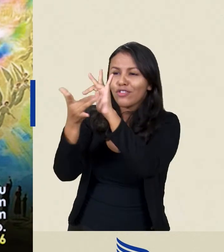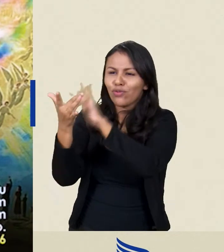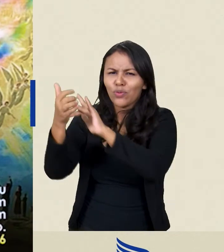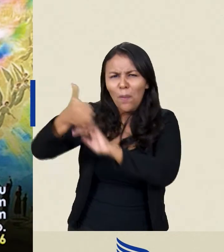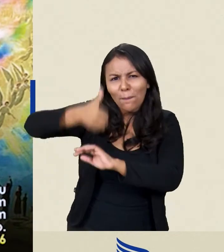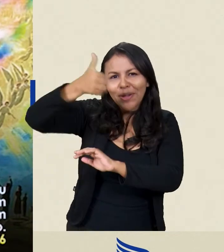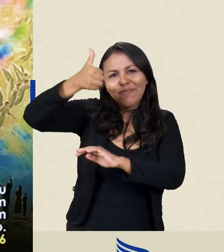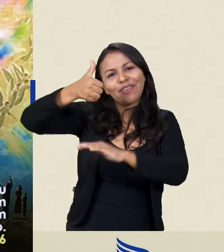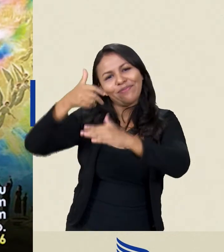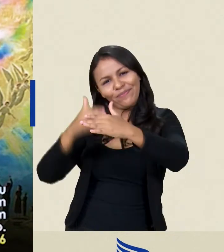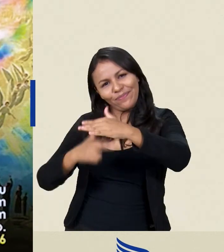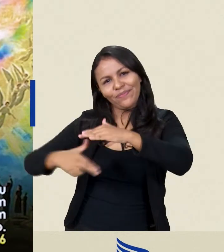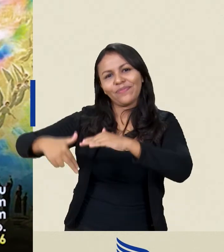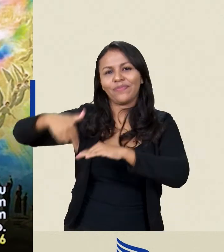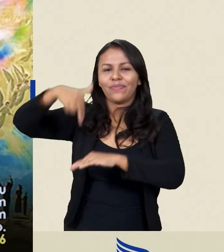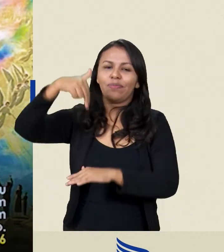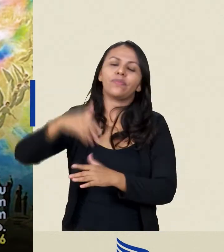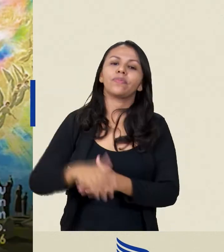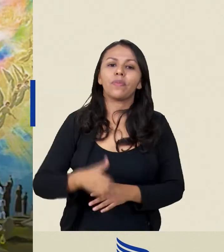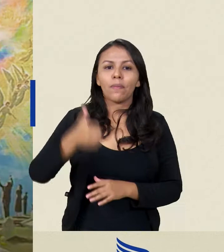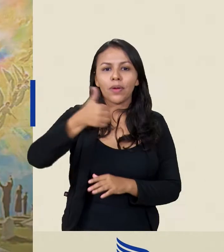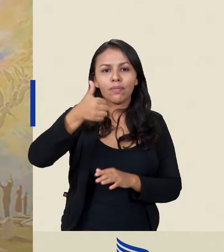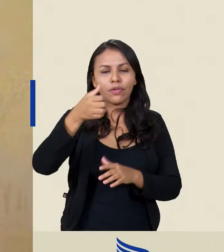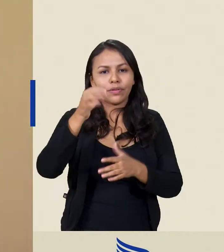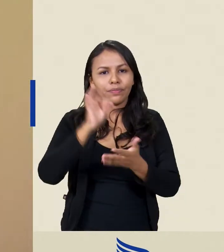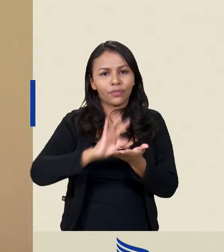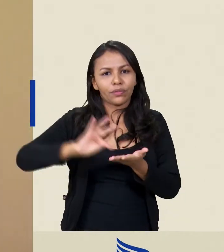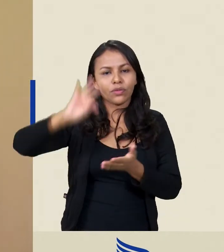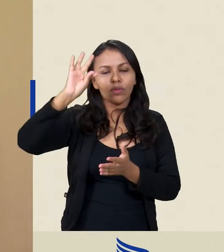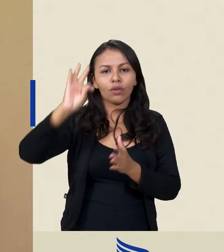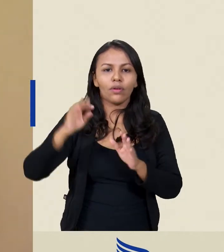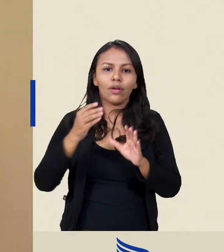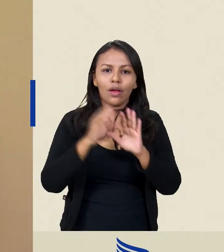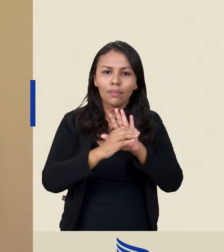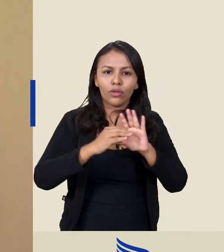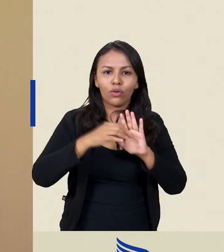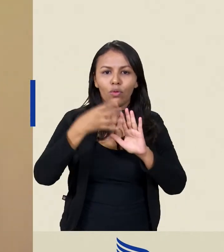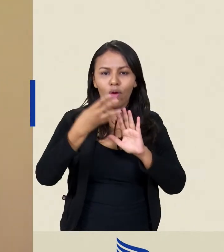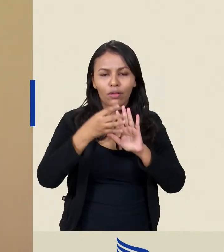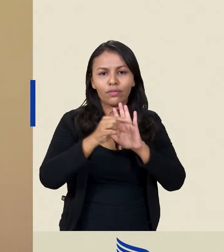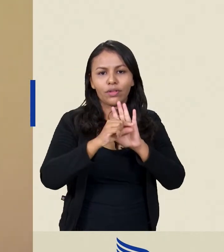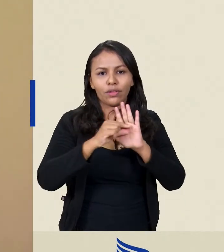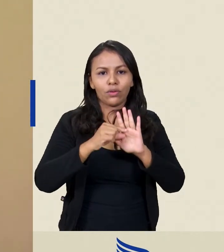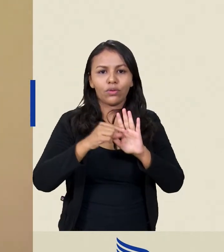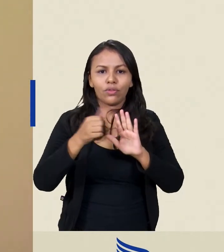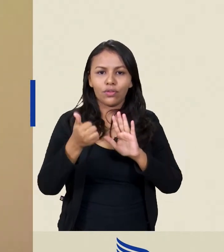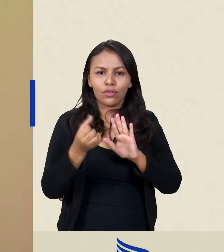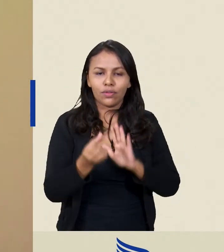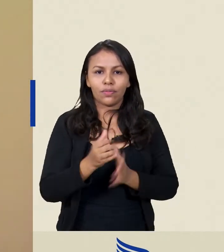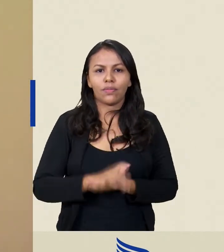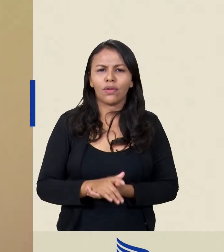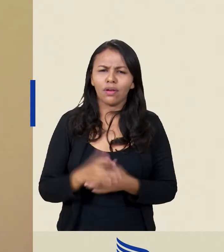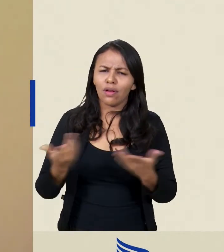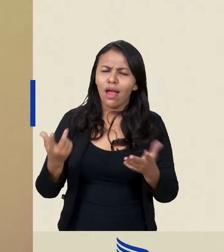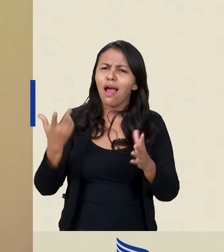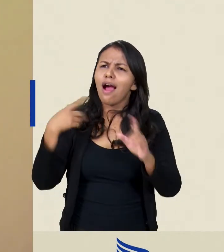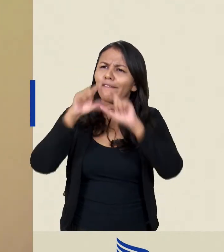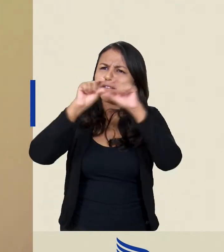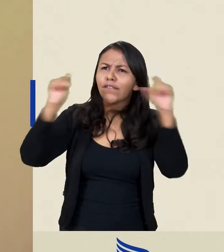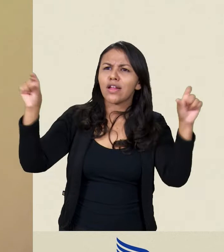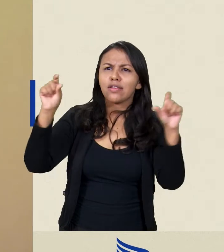1 Tessalonicenses 4:16. A expressão "os que morreram em Cristo ressuscitarão